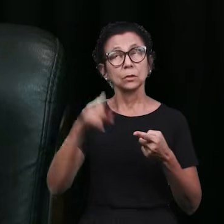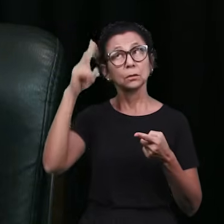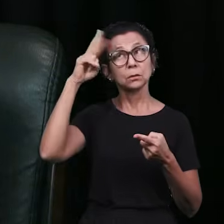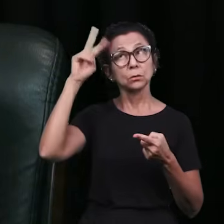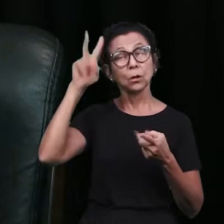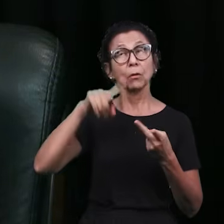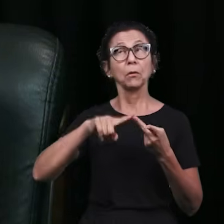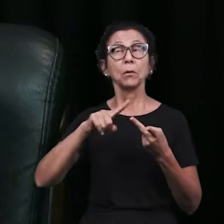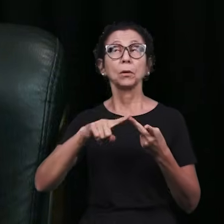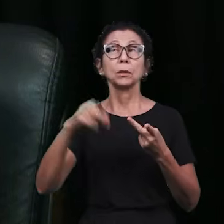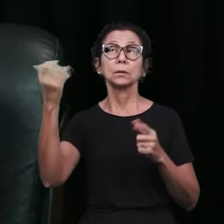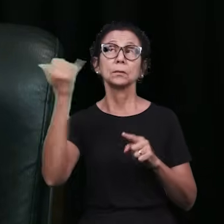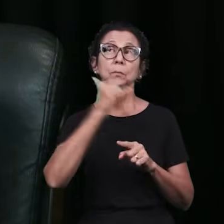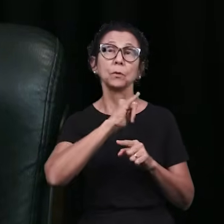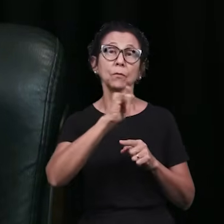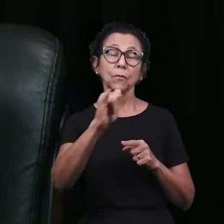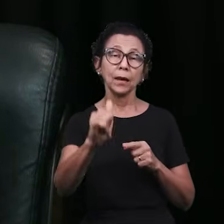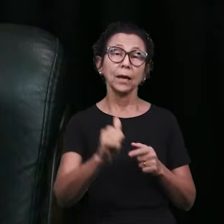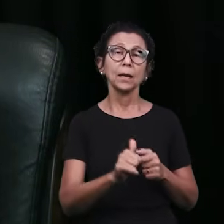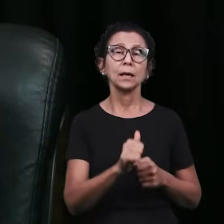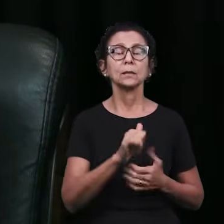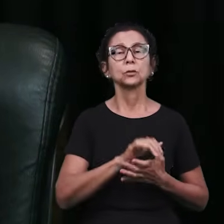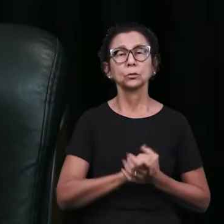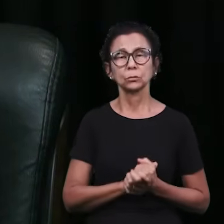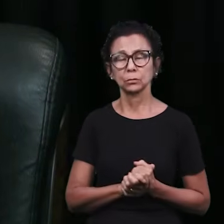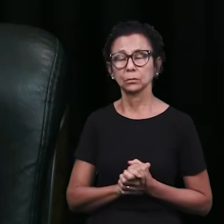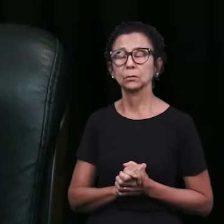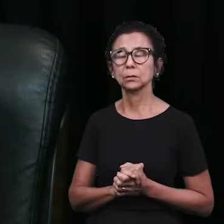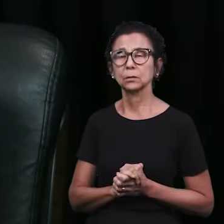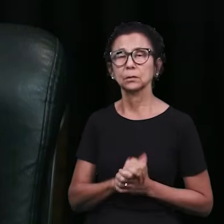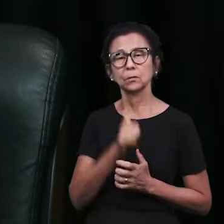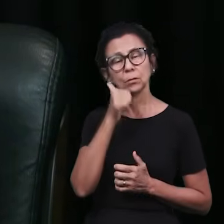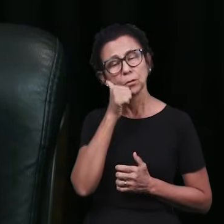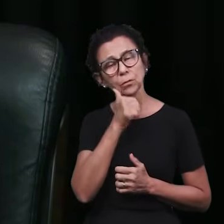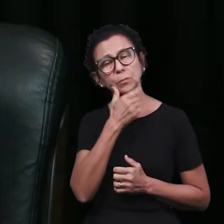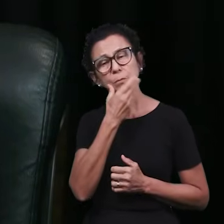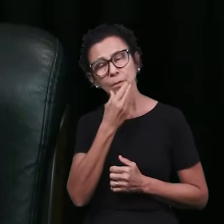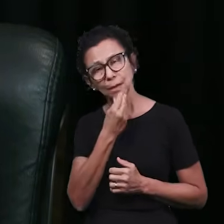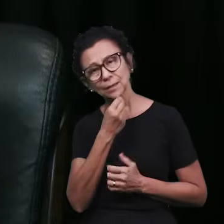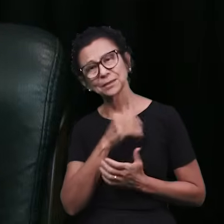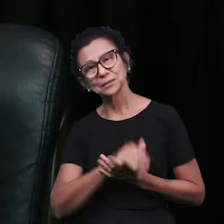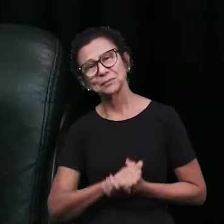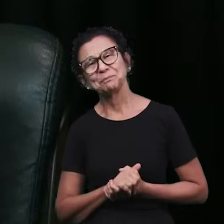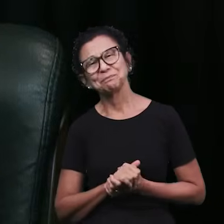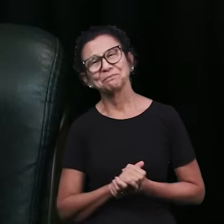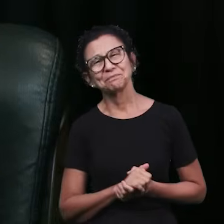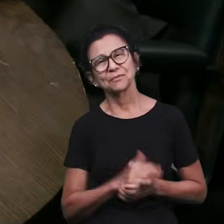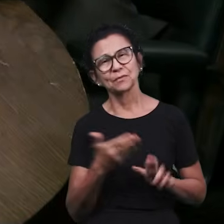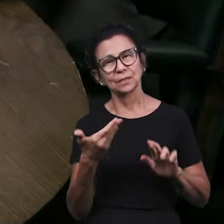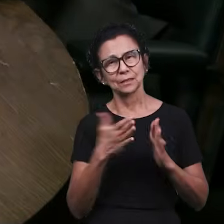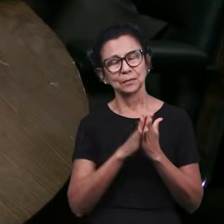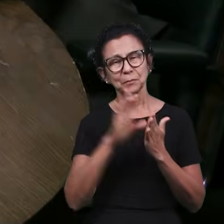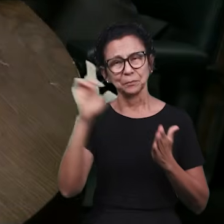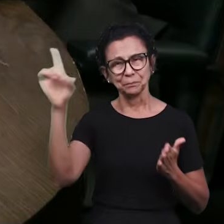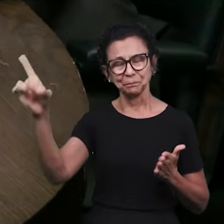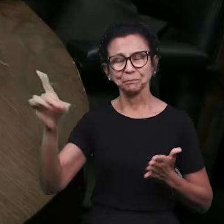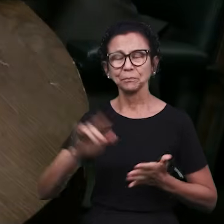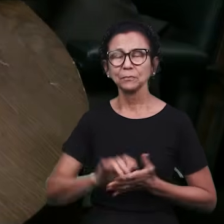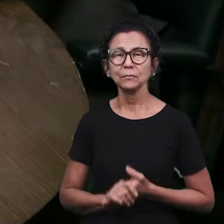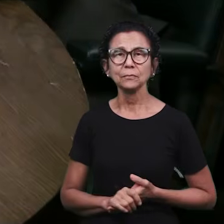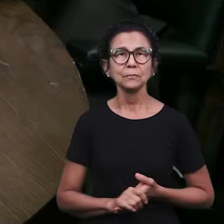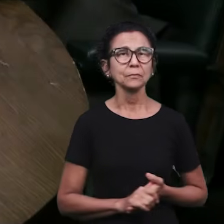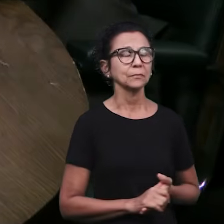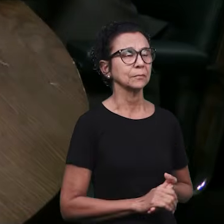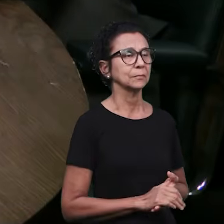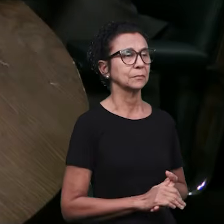proféticos, de homens e mulheres descritos na Palavra de Deus. Está aqui conosco mais uma vez o pastor Luiz Carlos. Pastor